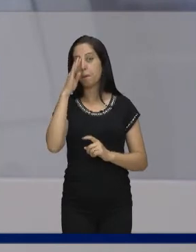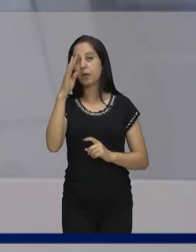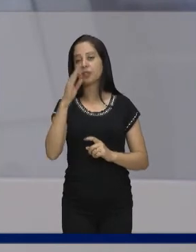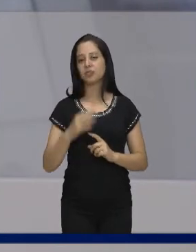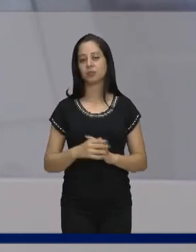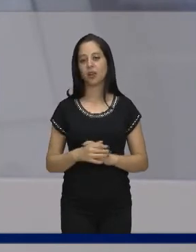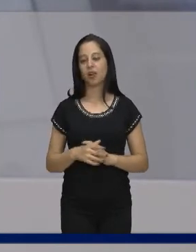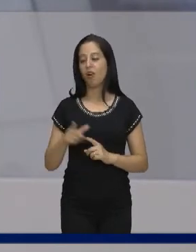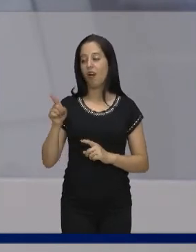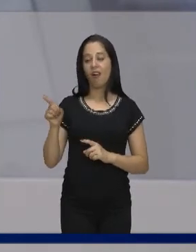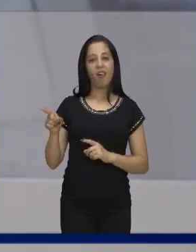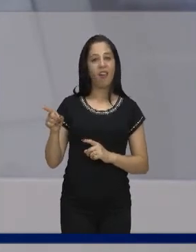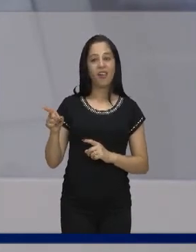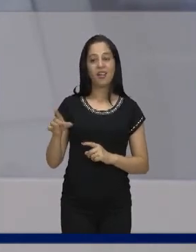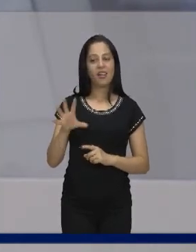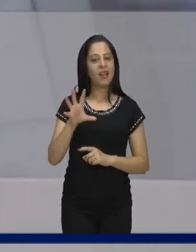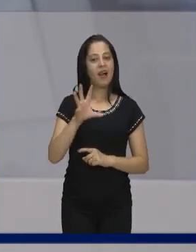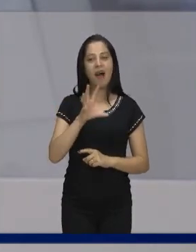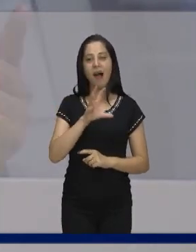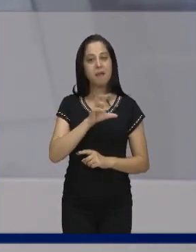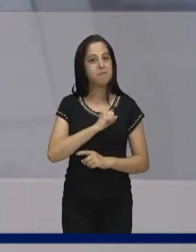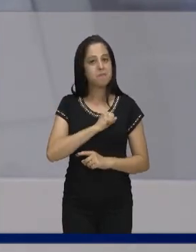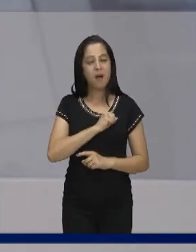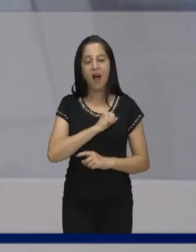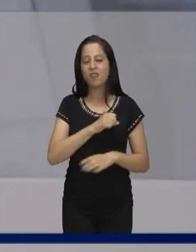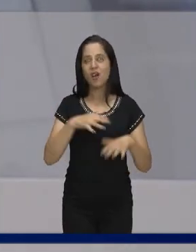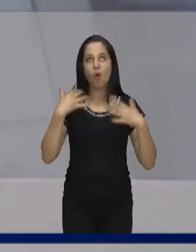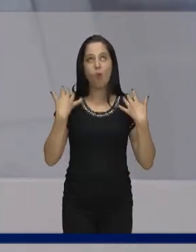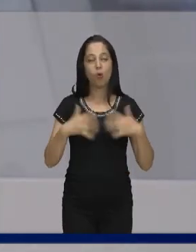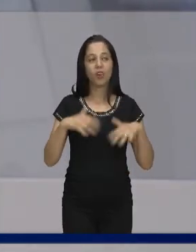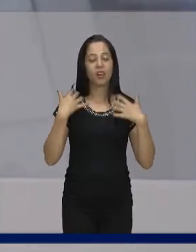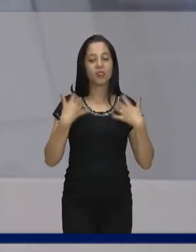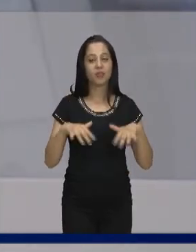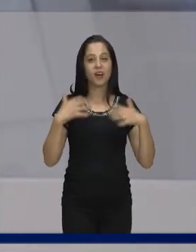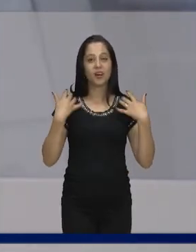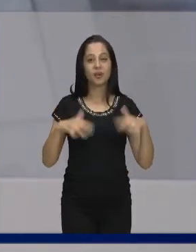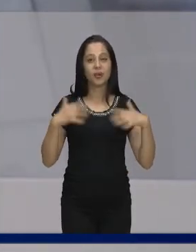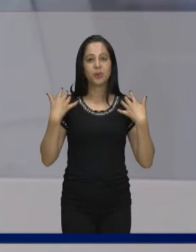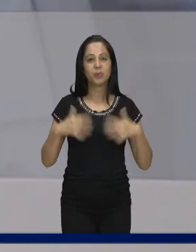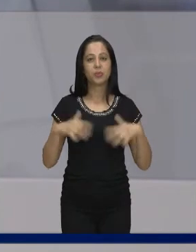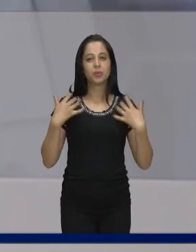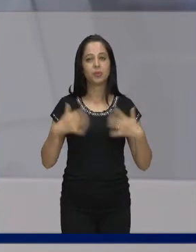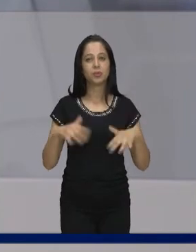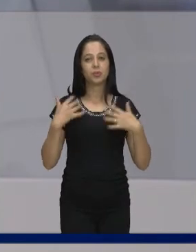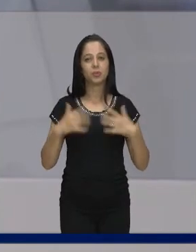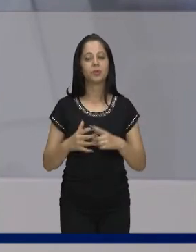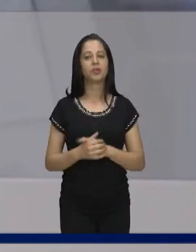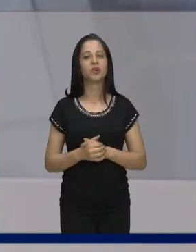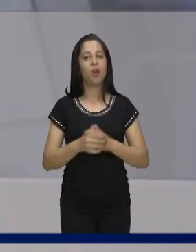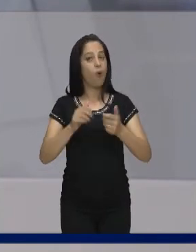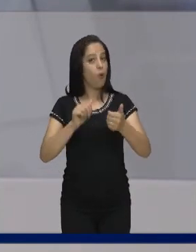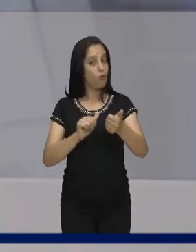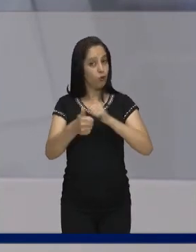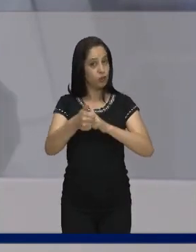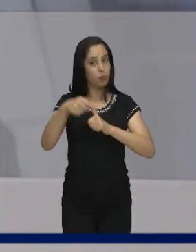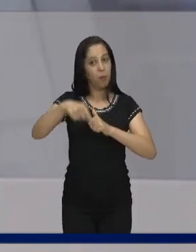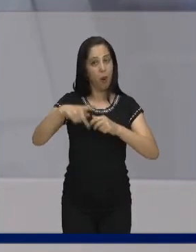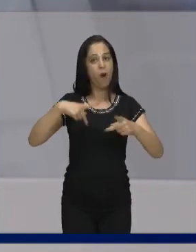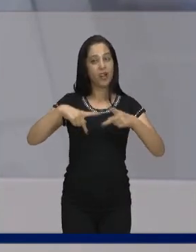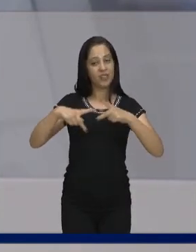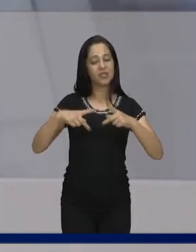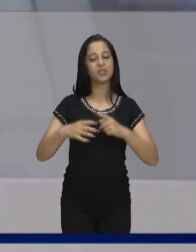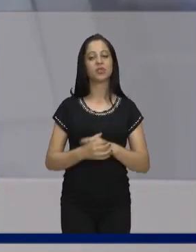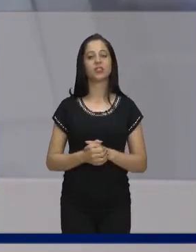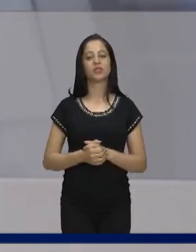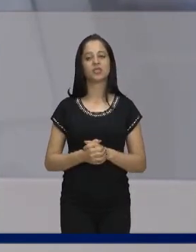Ele amava tanto a Águia do Vale, viu, Zé Luiz? Viu, Robertinho? Né? Que quando ele levava os filhos